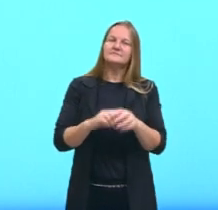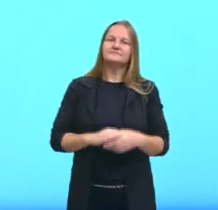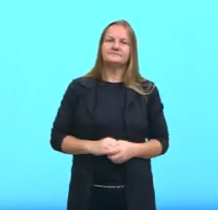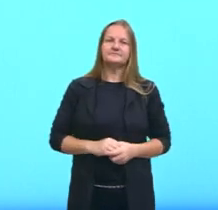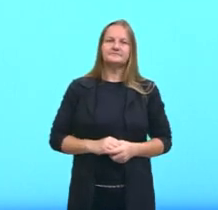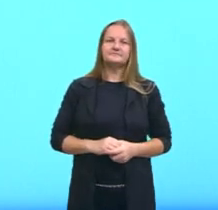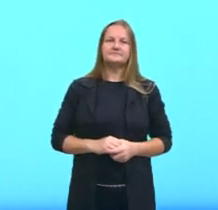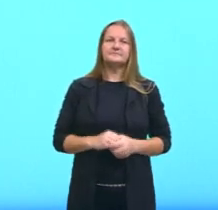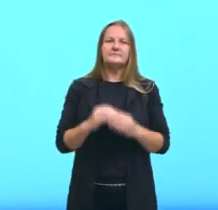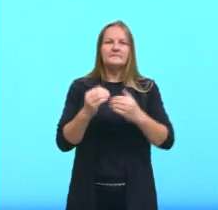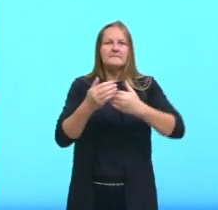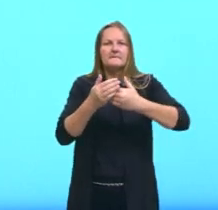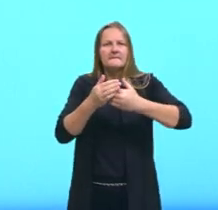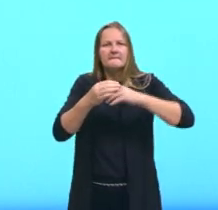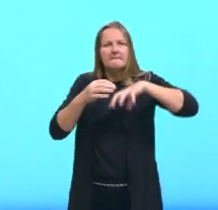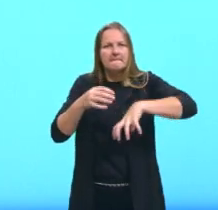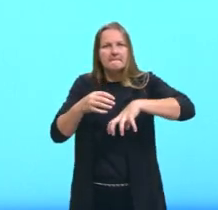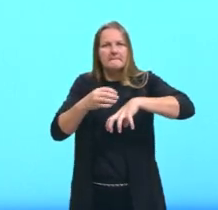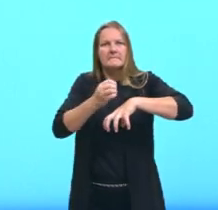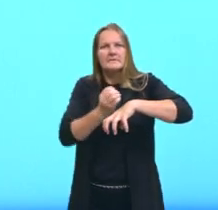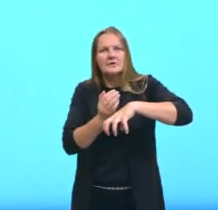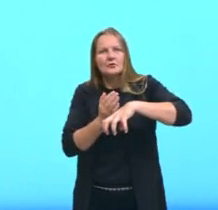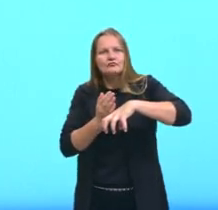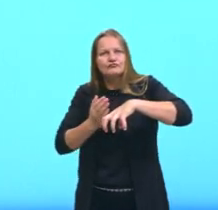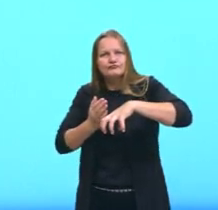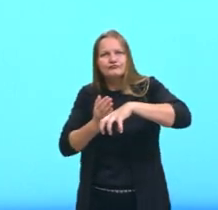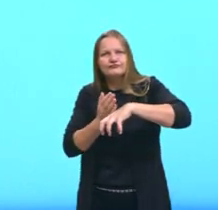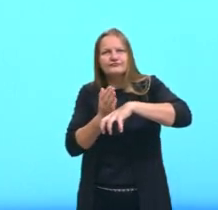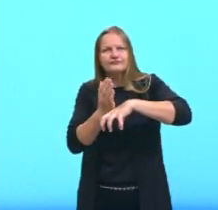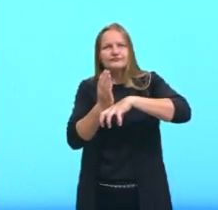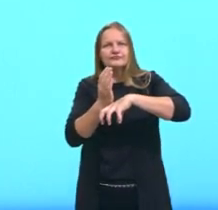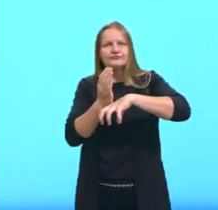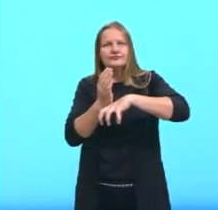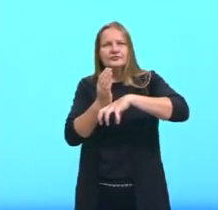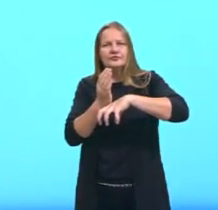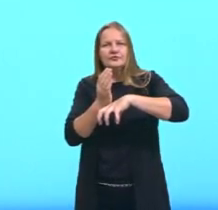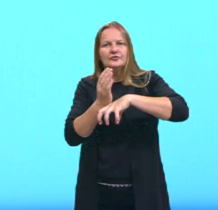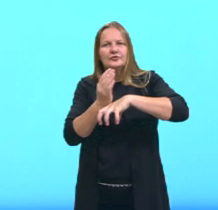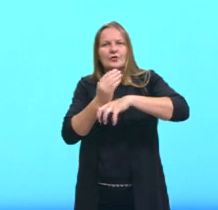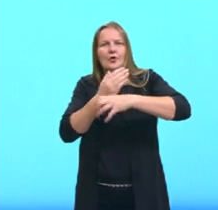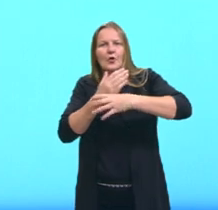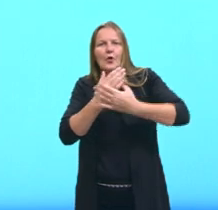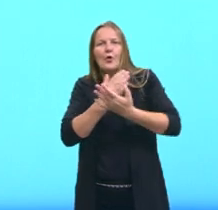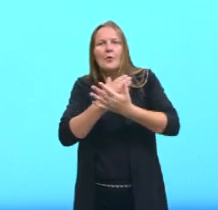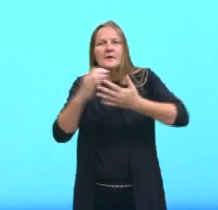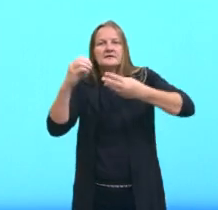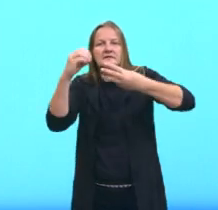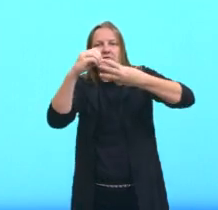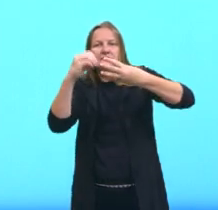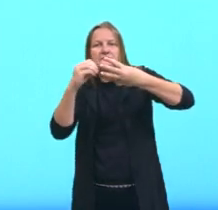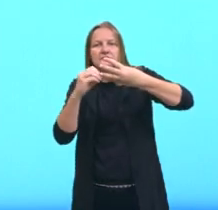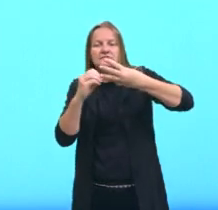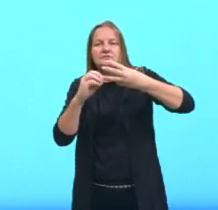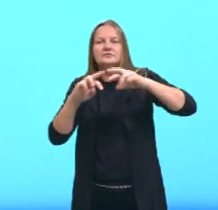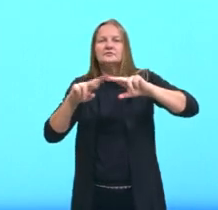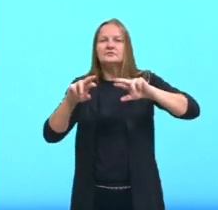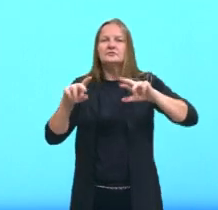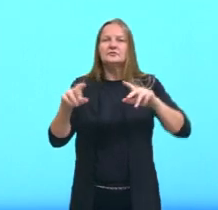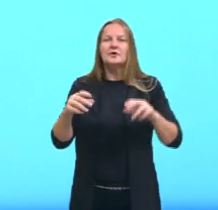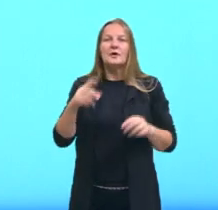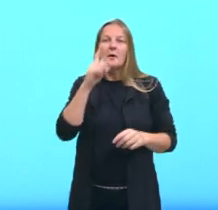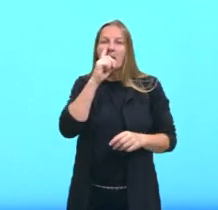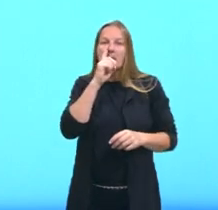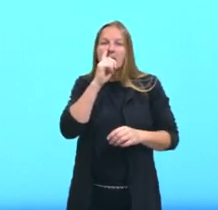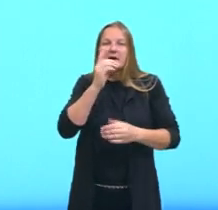formou-se aqui o mapa apomorfia que é um embrião multicelular nutrido pelo organismo